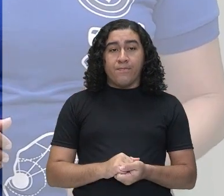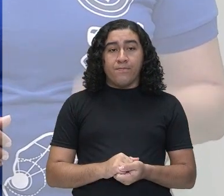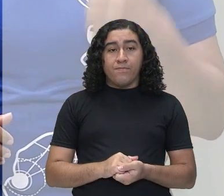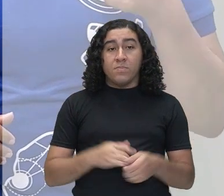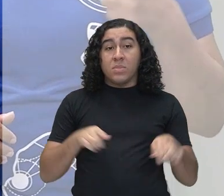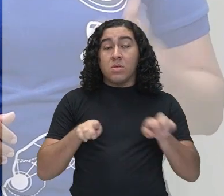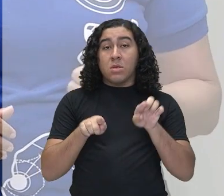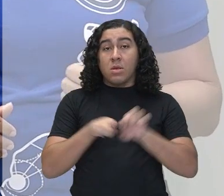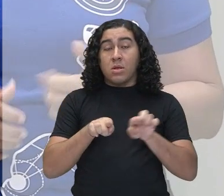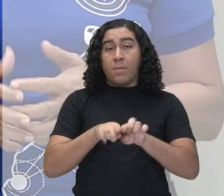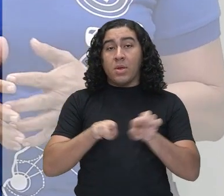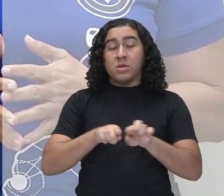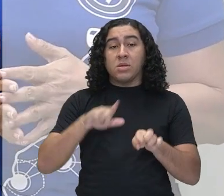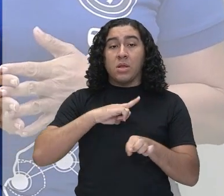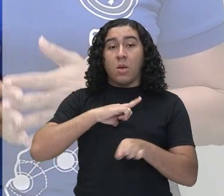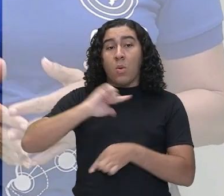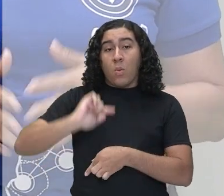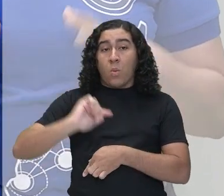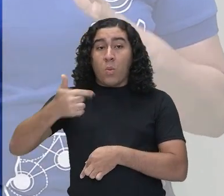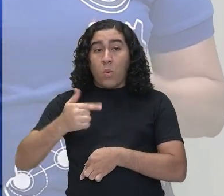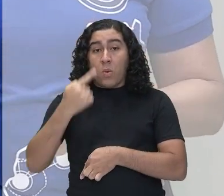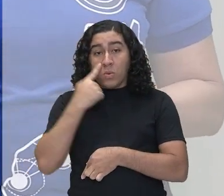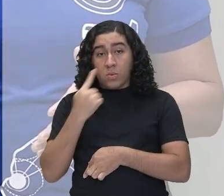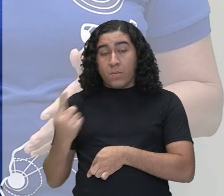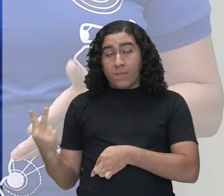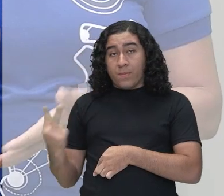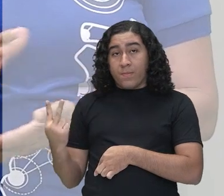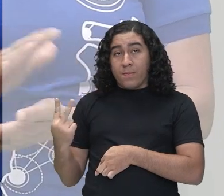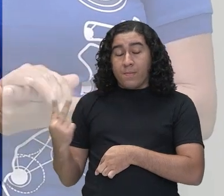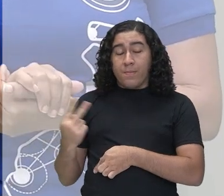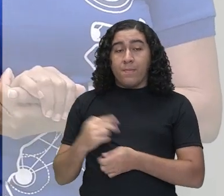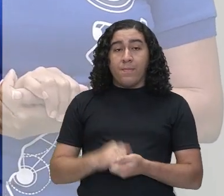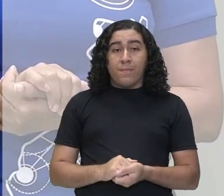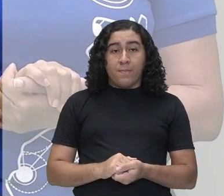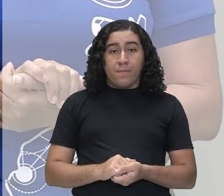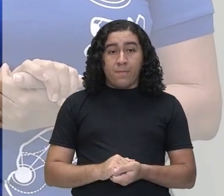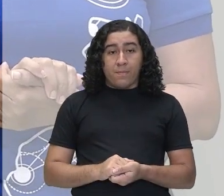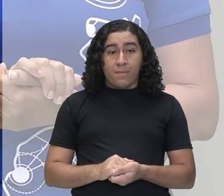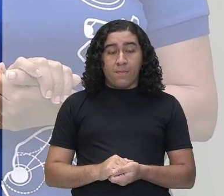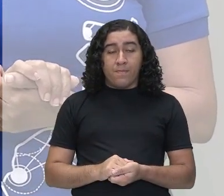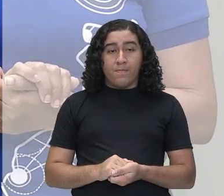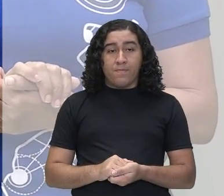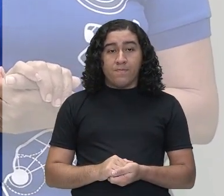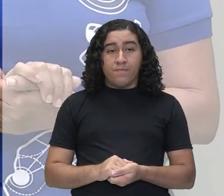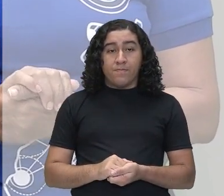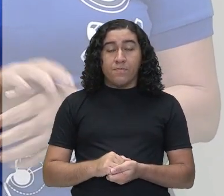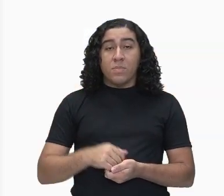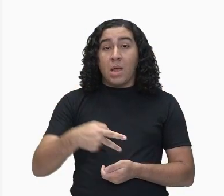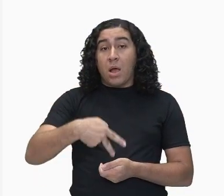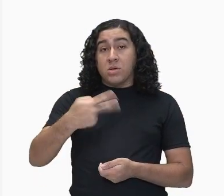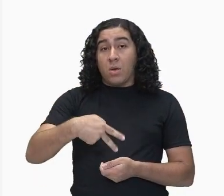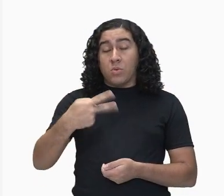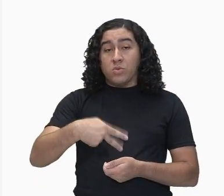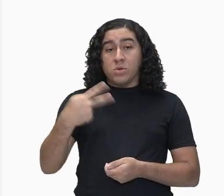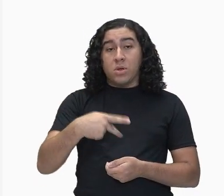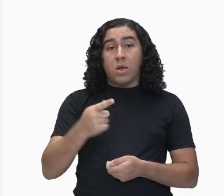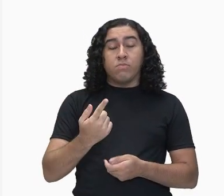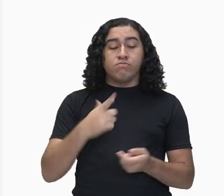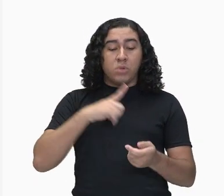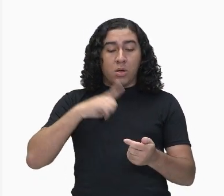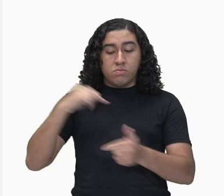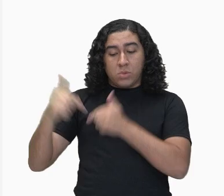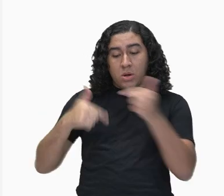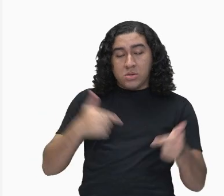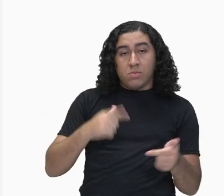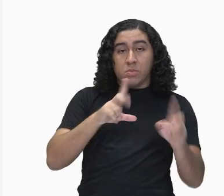mais o Fagundes Varela e Junqueira Freire. A segunda geração, vamos falar agora de Álvares